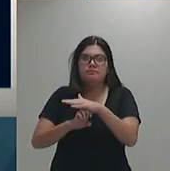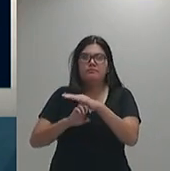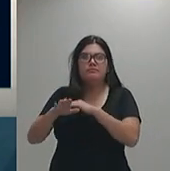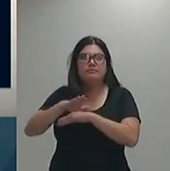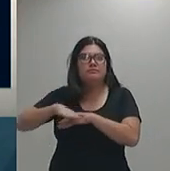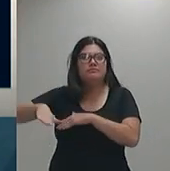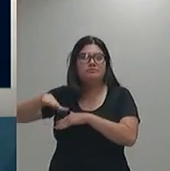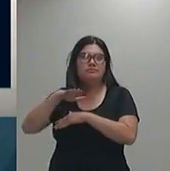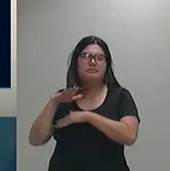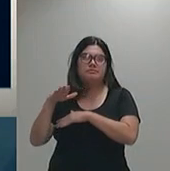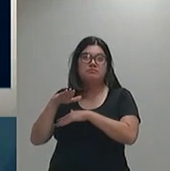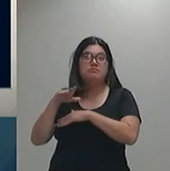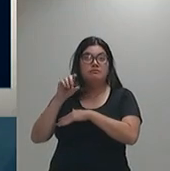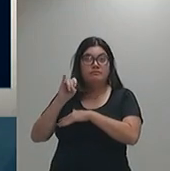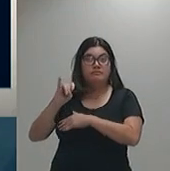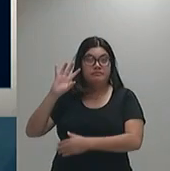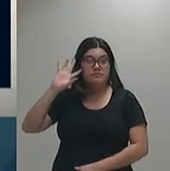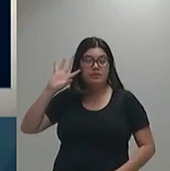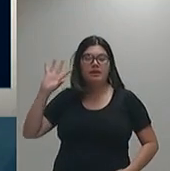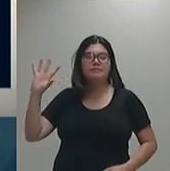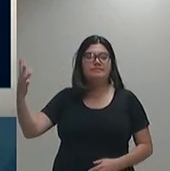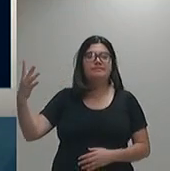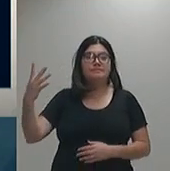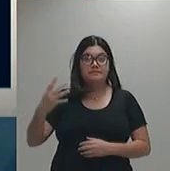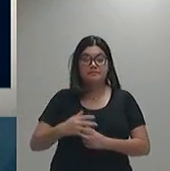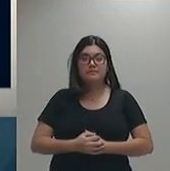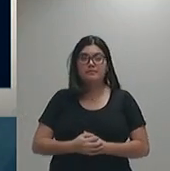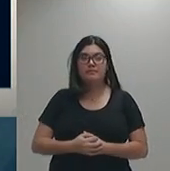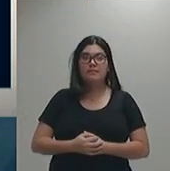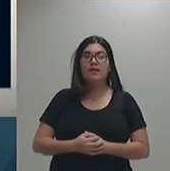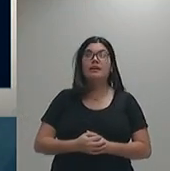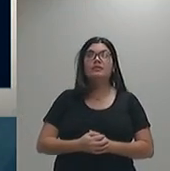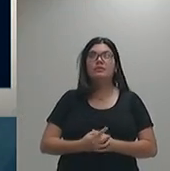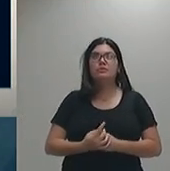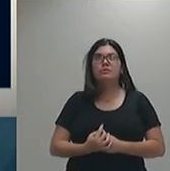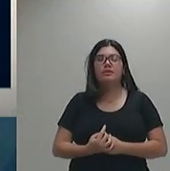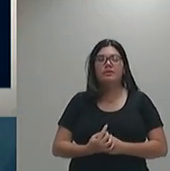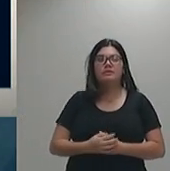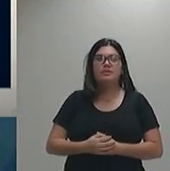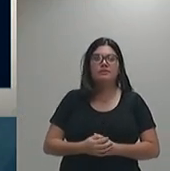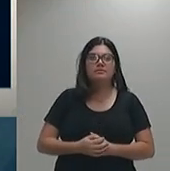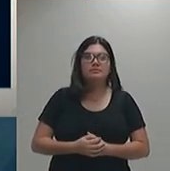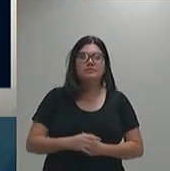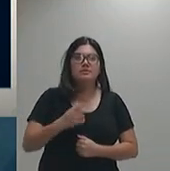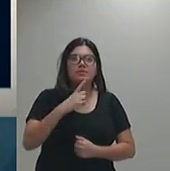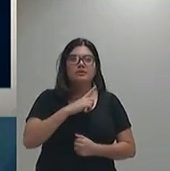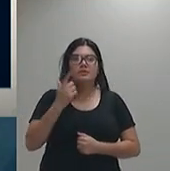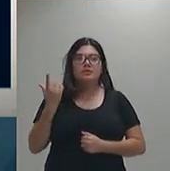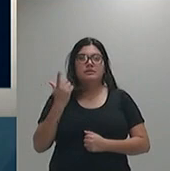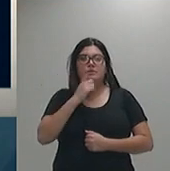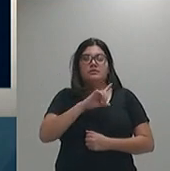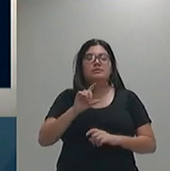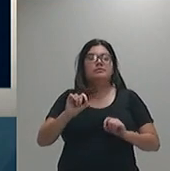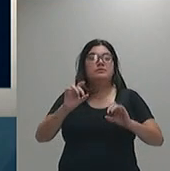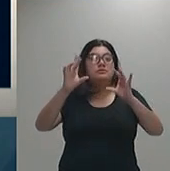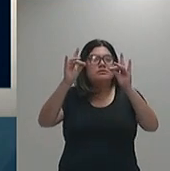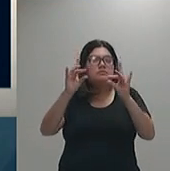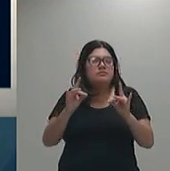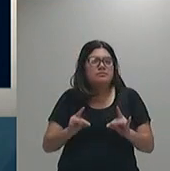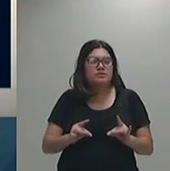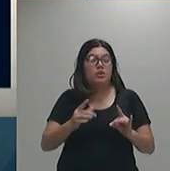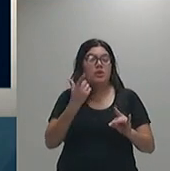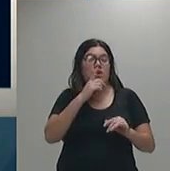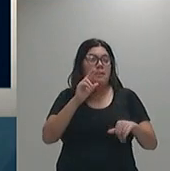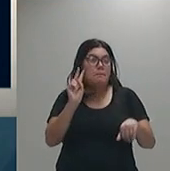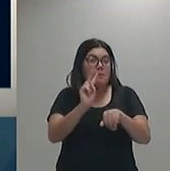nesse caso a regras de portabilidade de carências específicas de protegem o